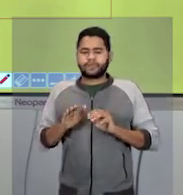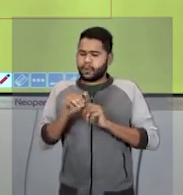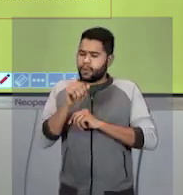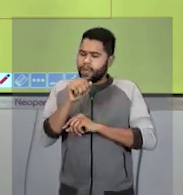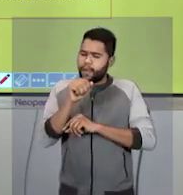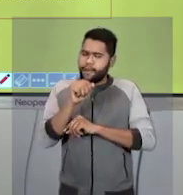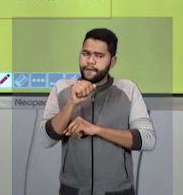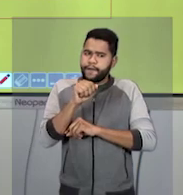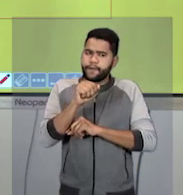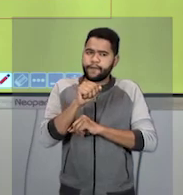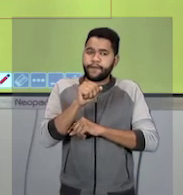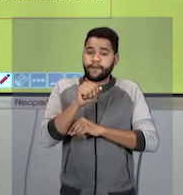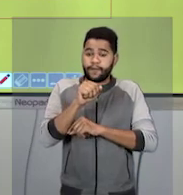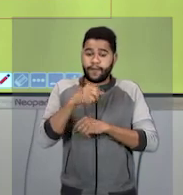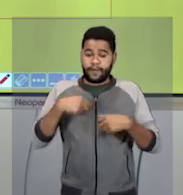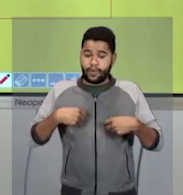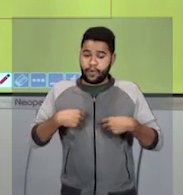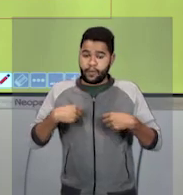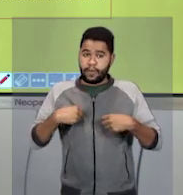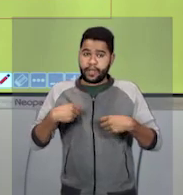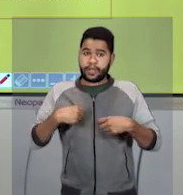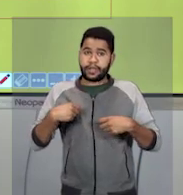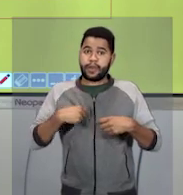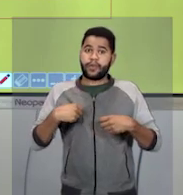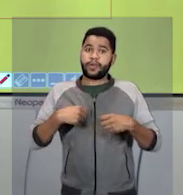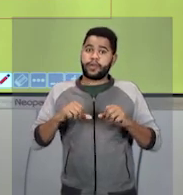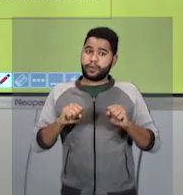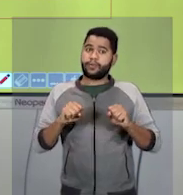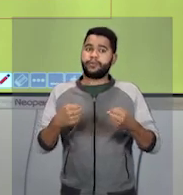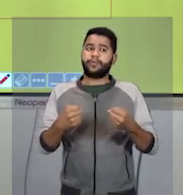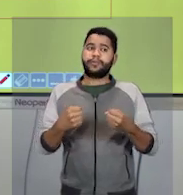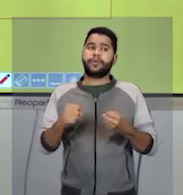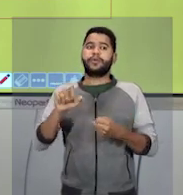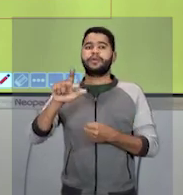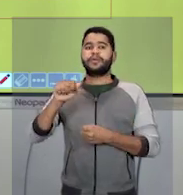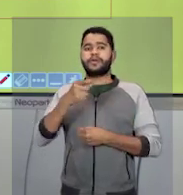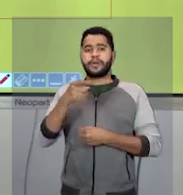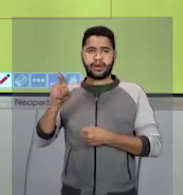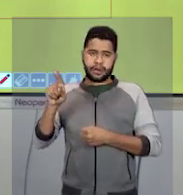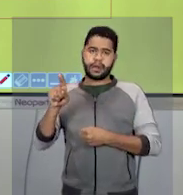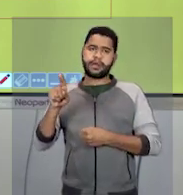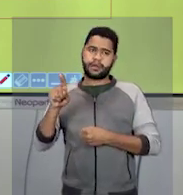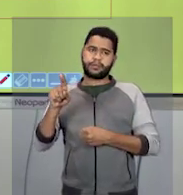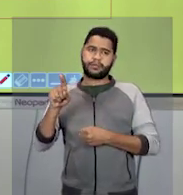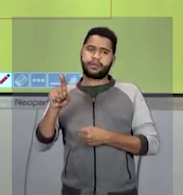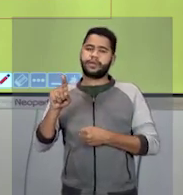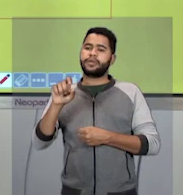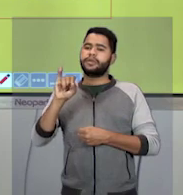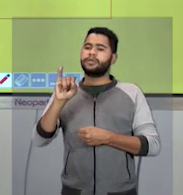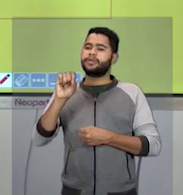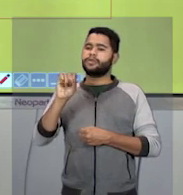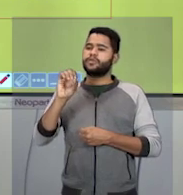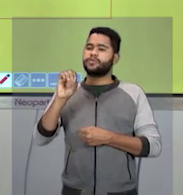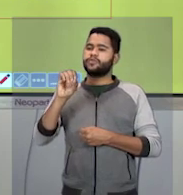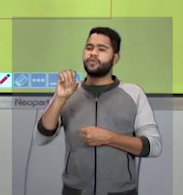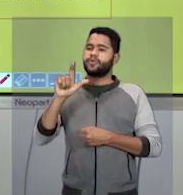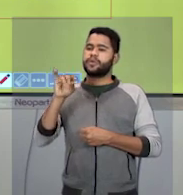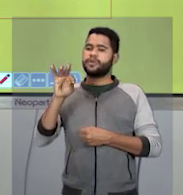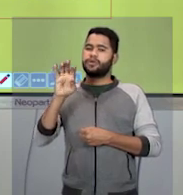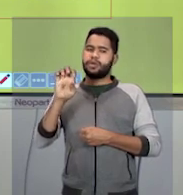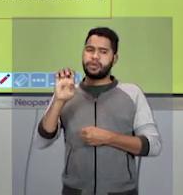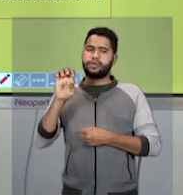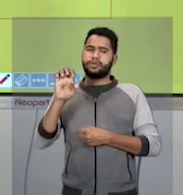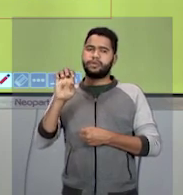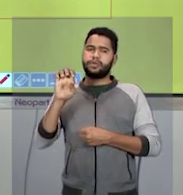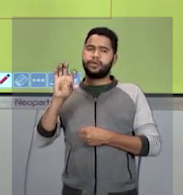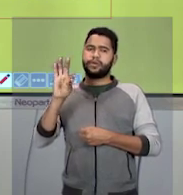que ser de um material que seja isolante térmico. Lãs são isolantes térmicos, certo? Então, é por isso